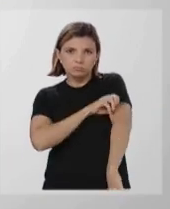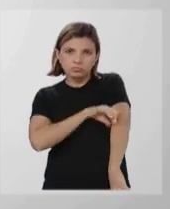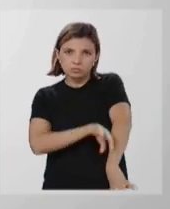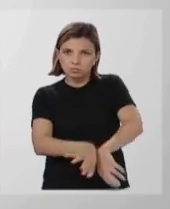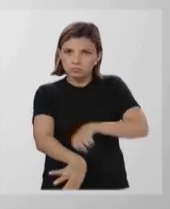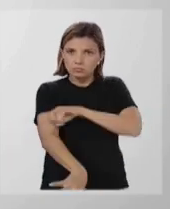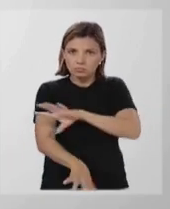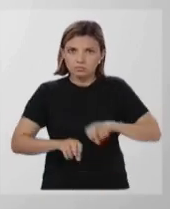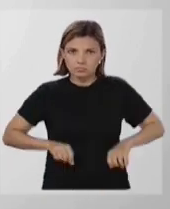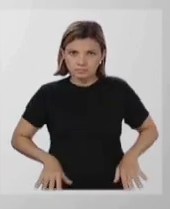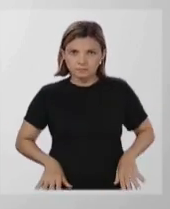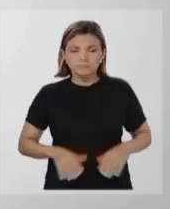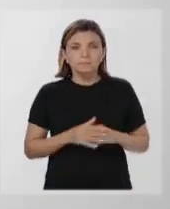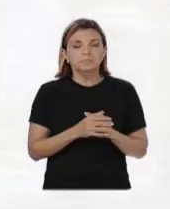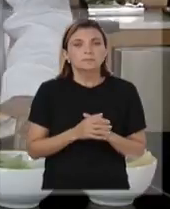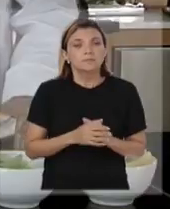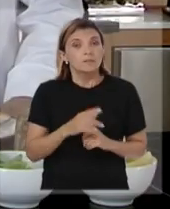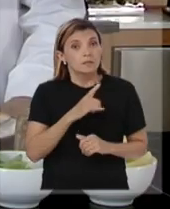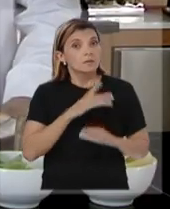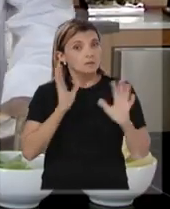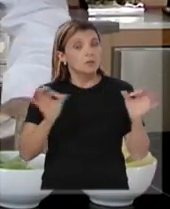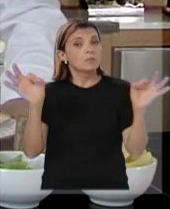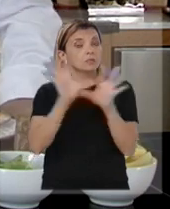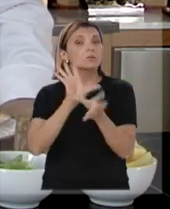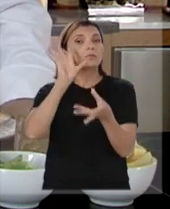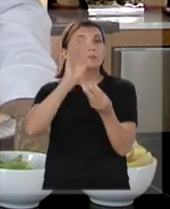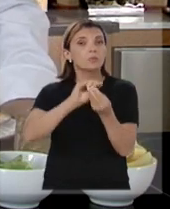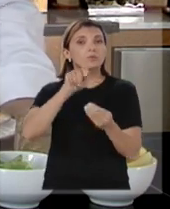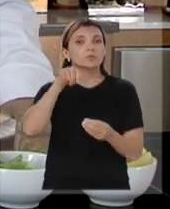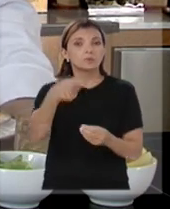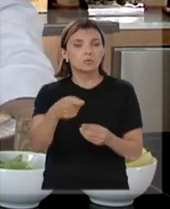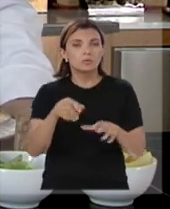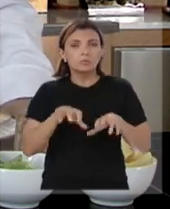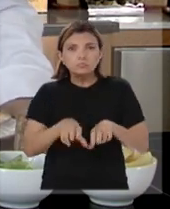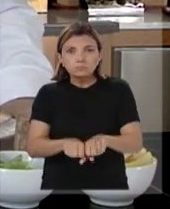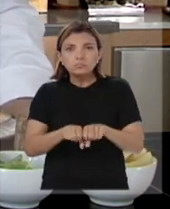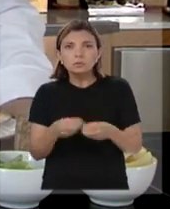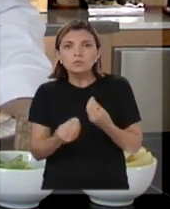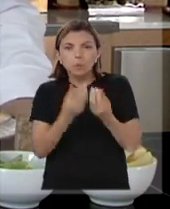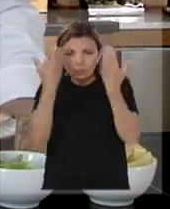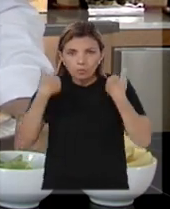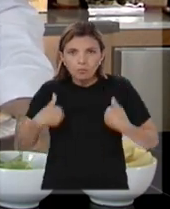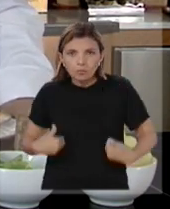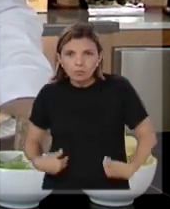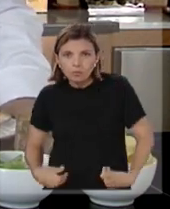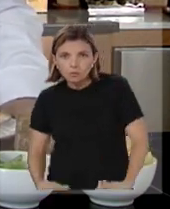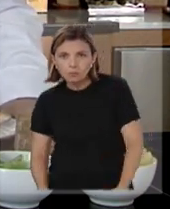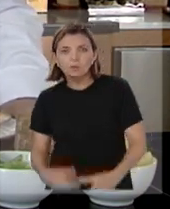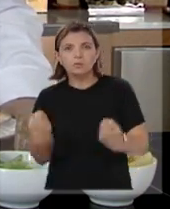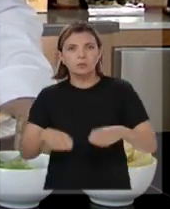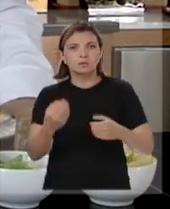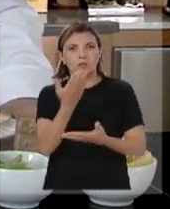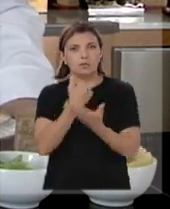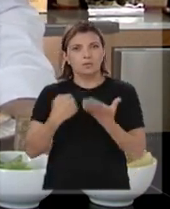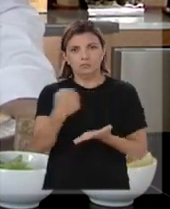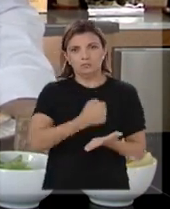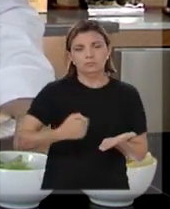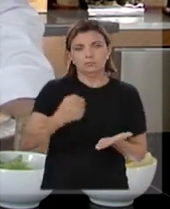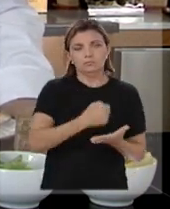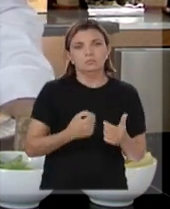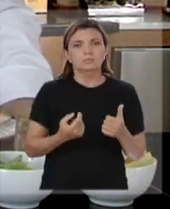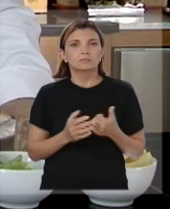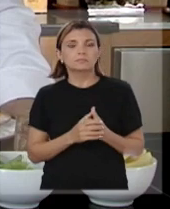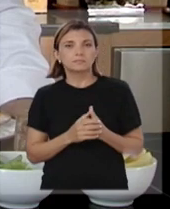nossa corrente sanguínea. Bom, agora que já sabemos tudo sobre os carboidratos, está na hora de fazermos o nosso